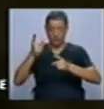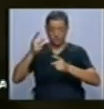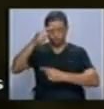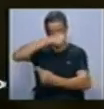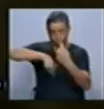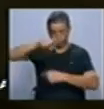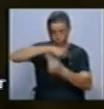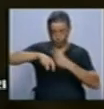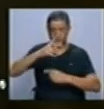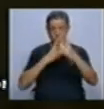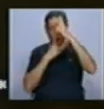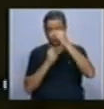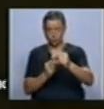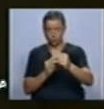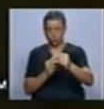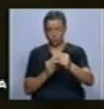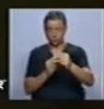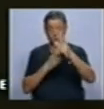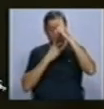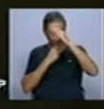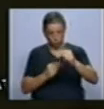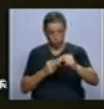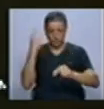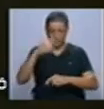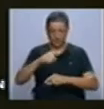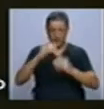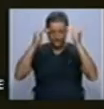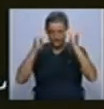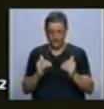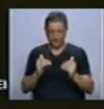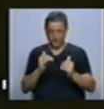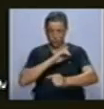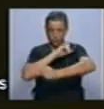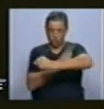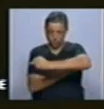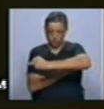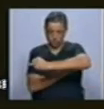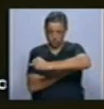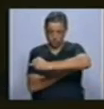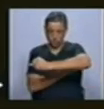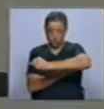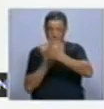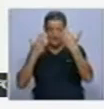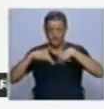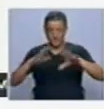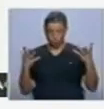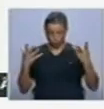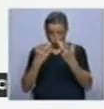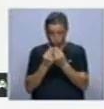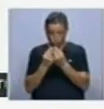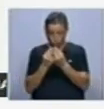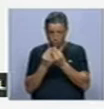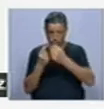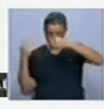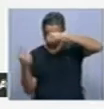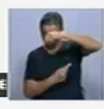orbital das luas. Ou seja, as luas têm muito menos força gravitacional, mas que, juntas com aquela